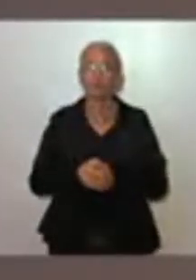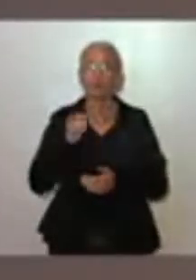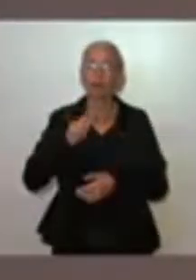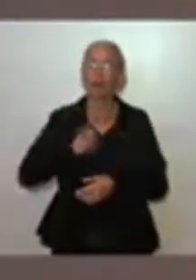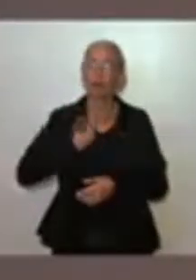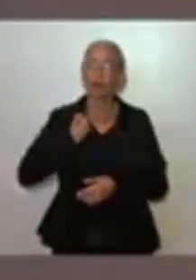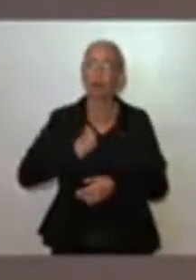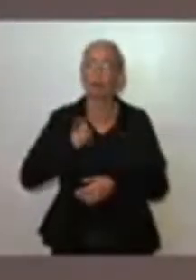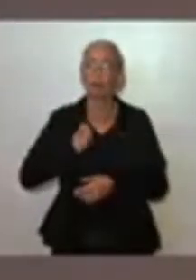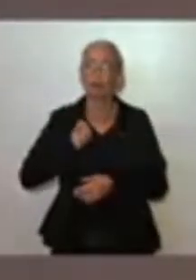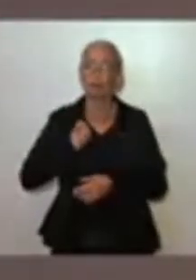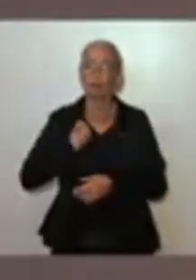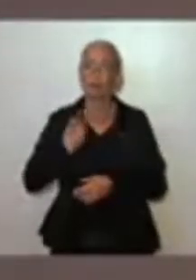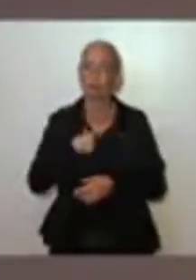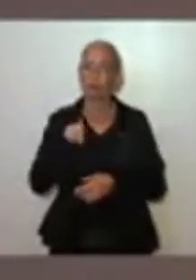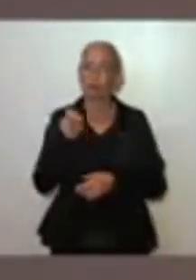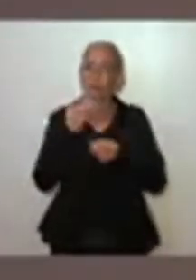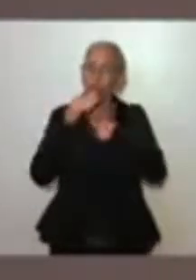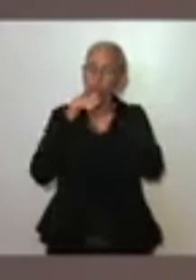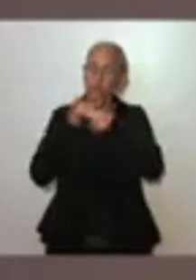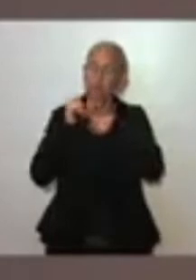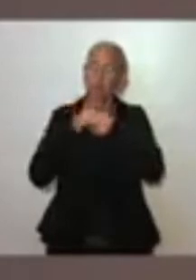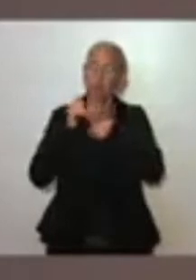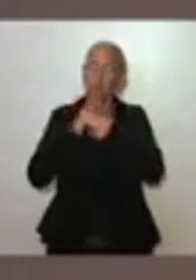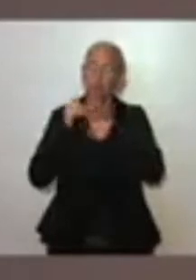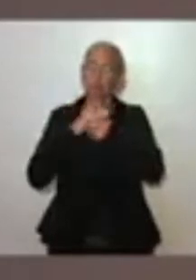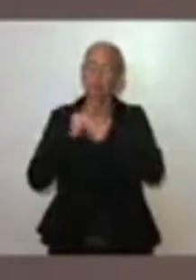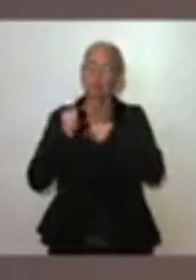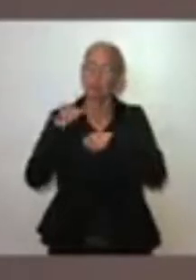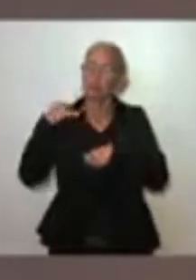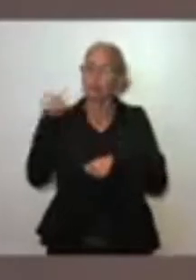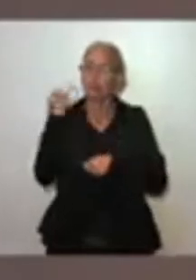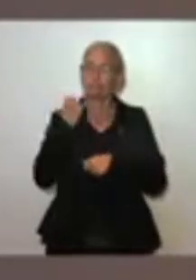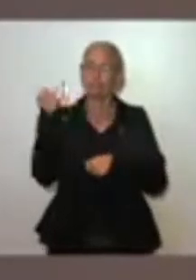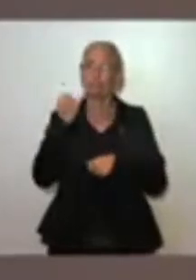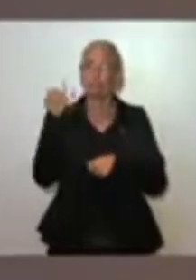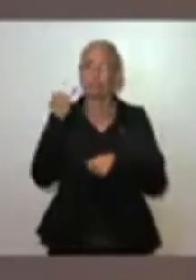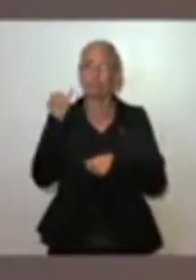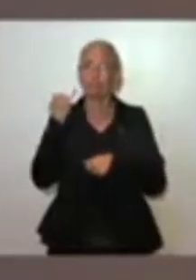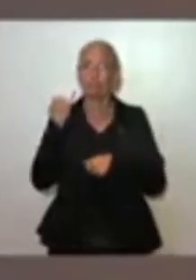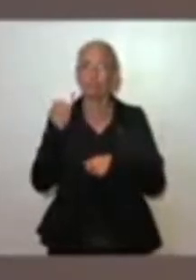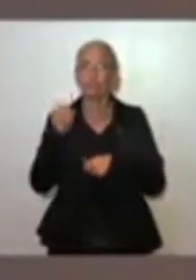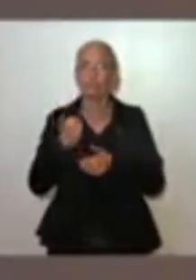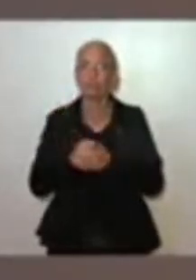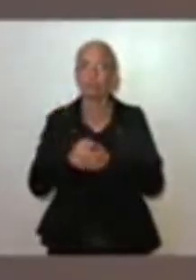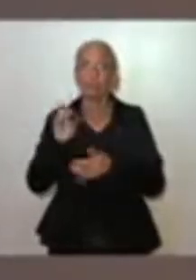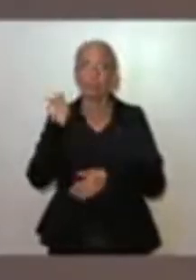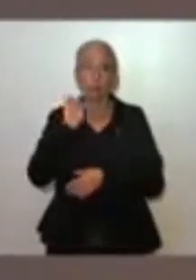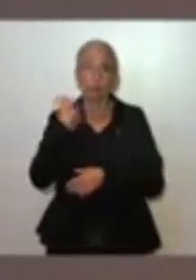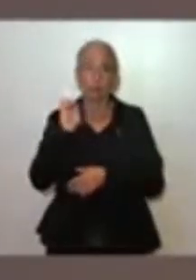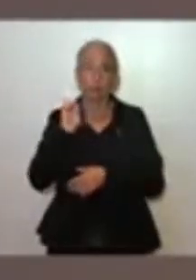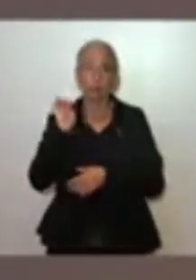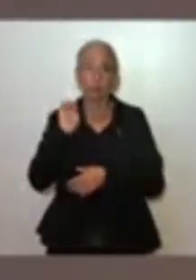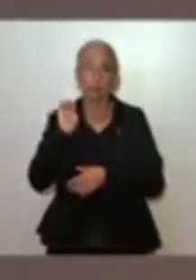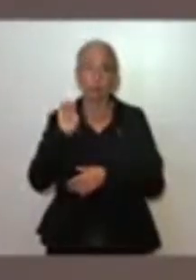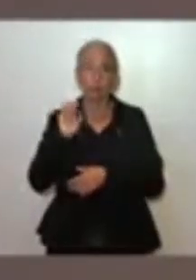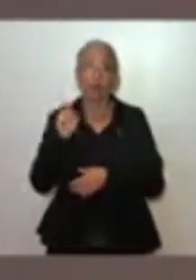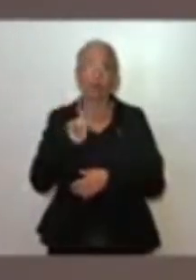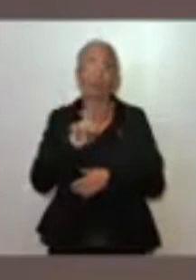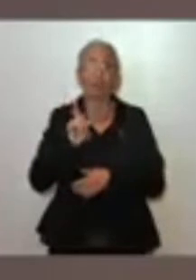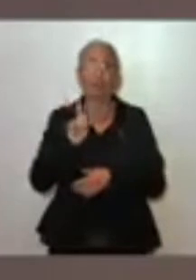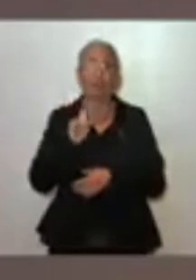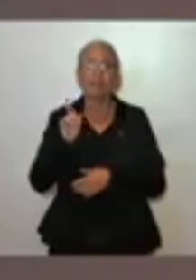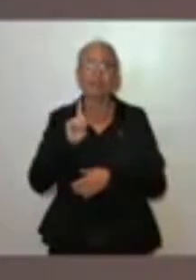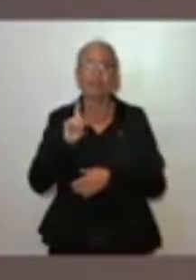a vida são os nossos afetos e muito importante ser gay não é